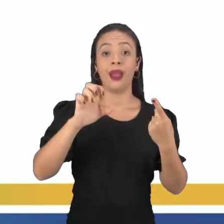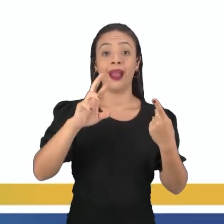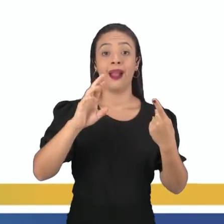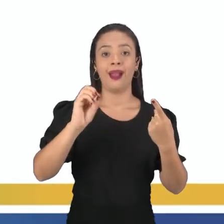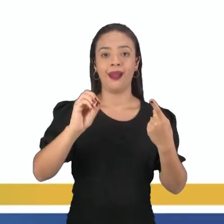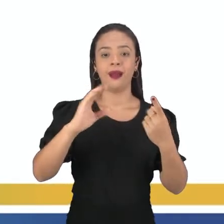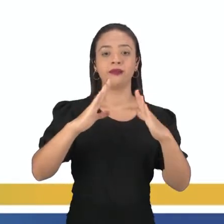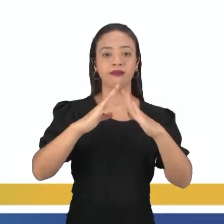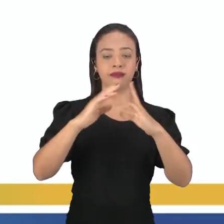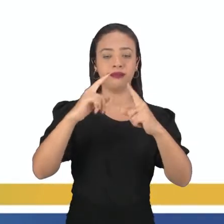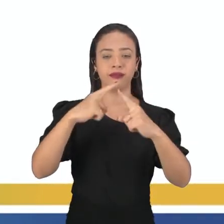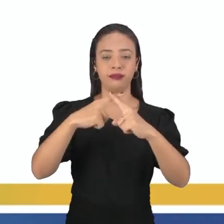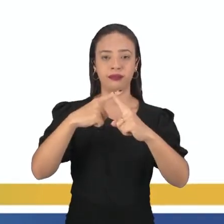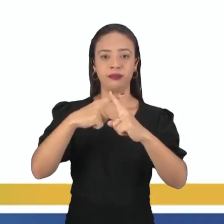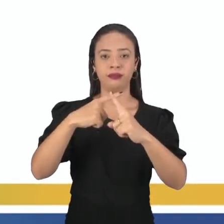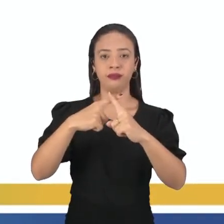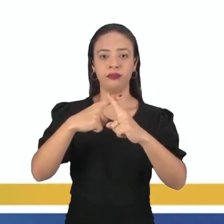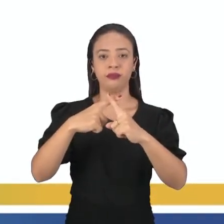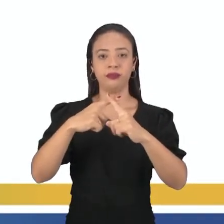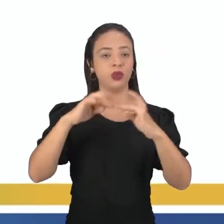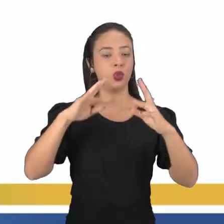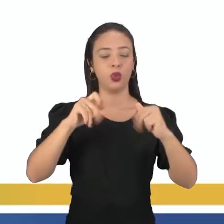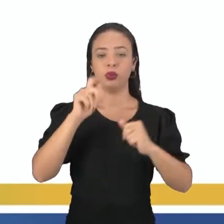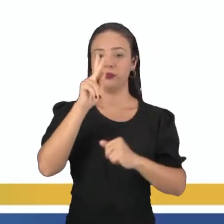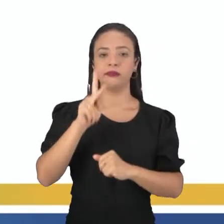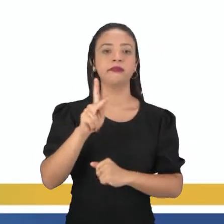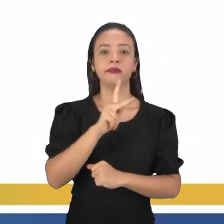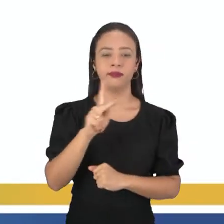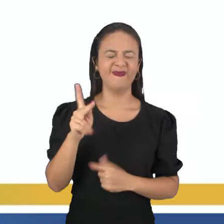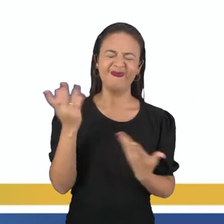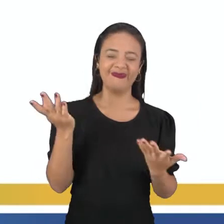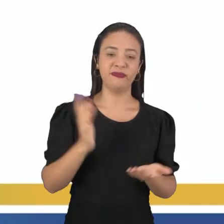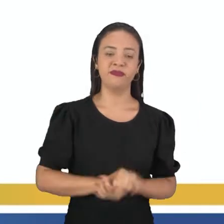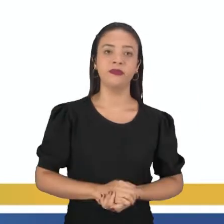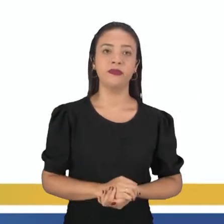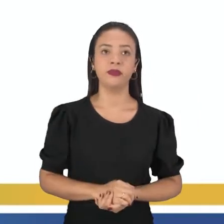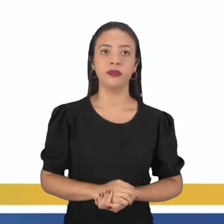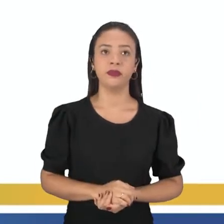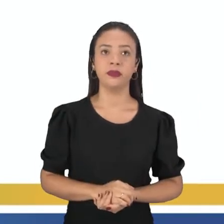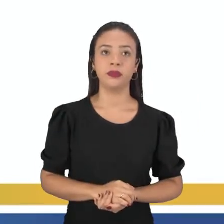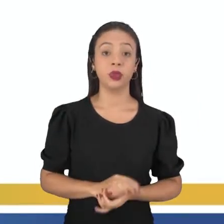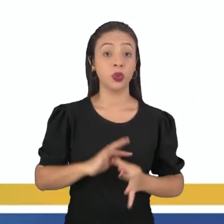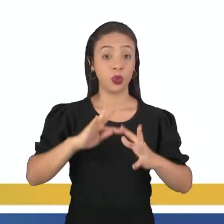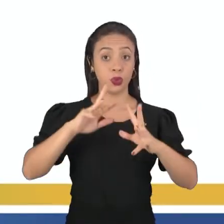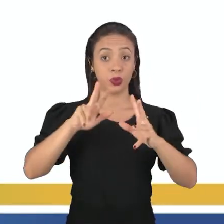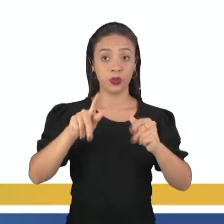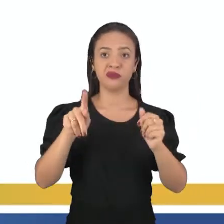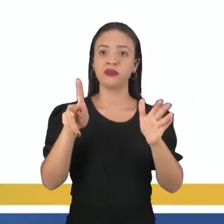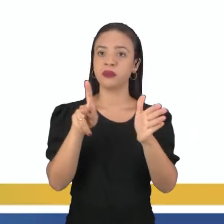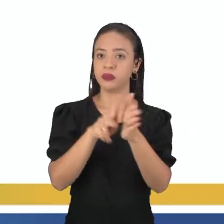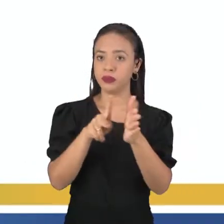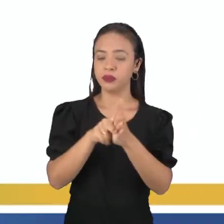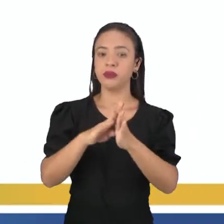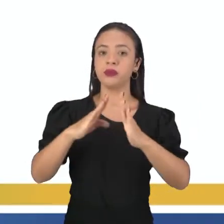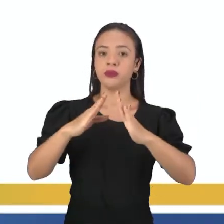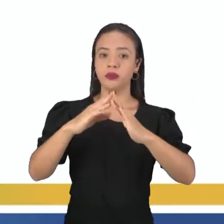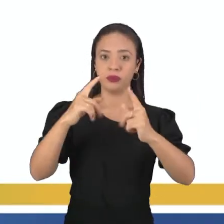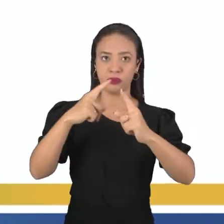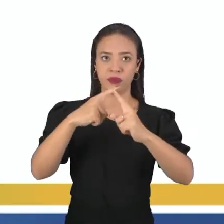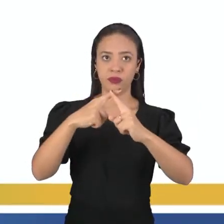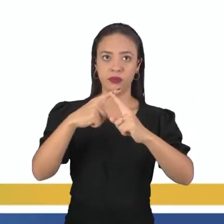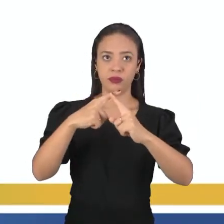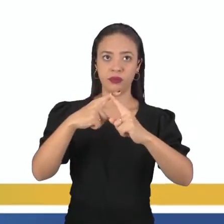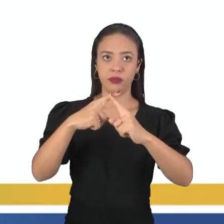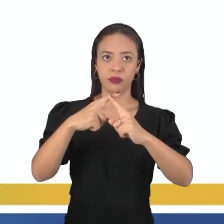nossos representantes da igreja, bispos, padres, sacerdotes, enfim, todos aqueles que faziam parte do corpo fixo